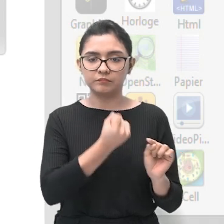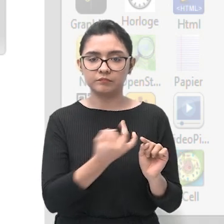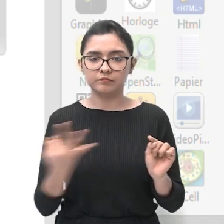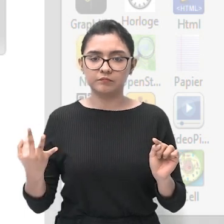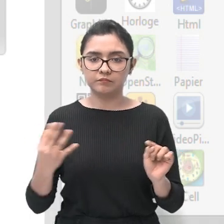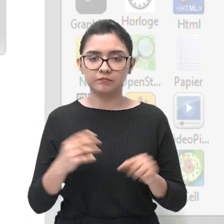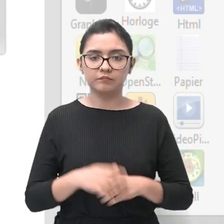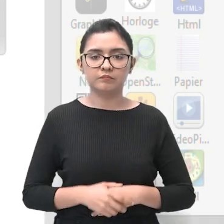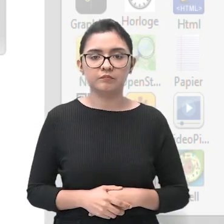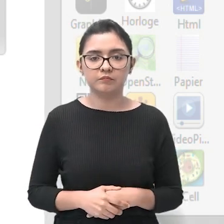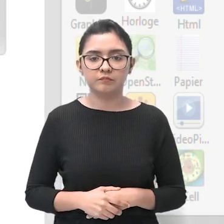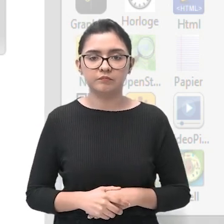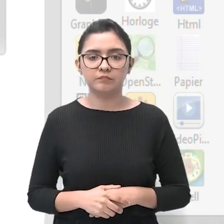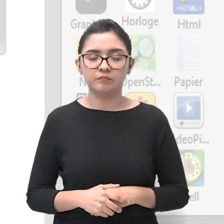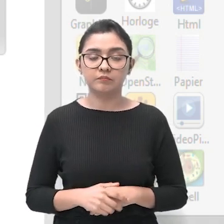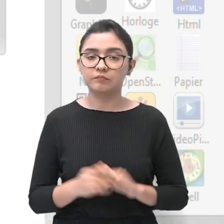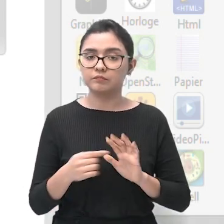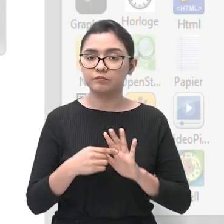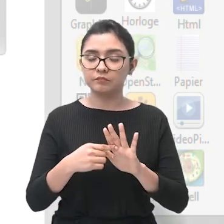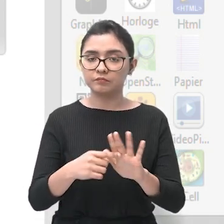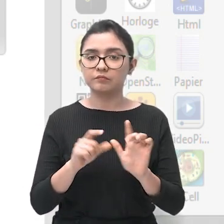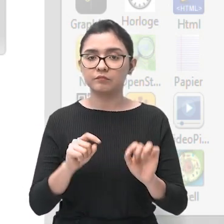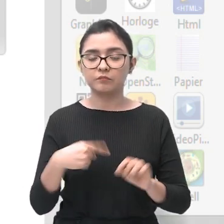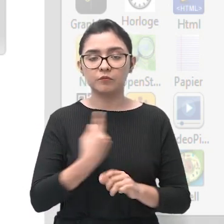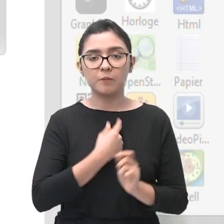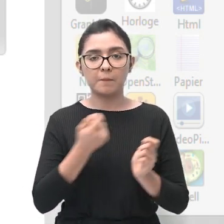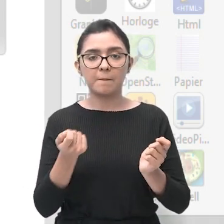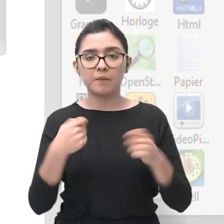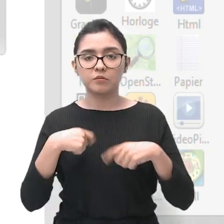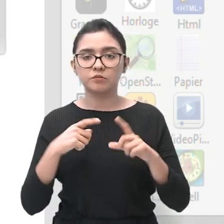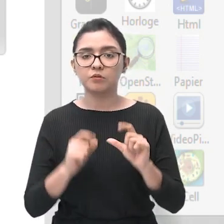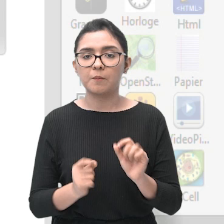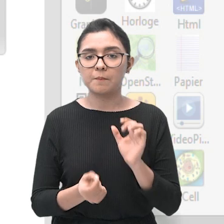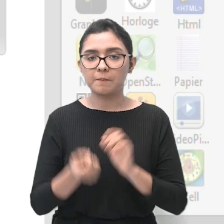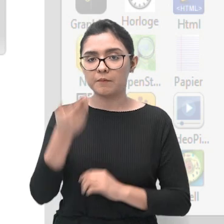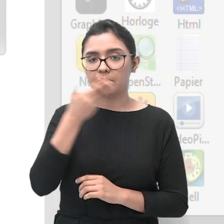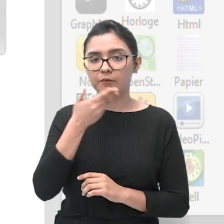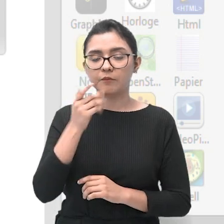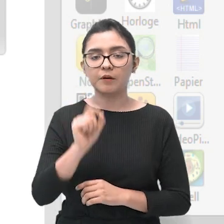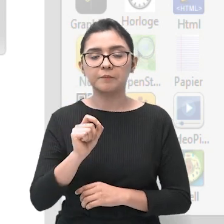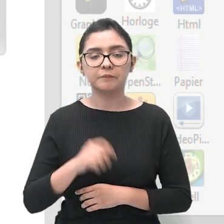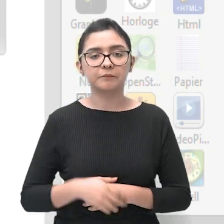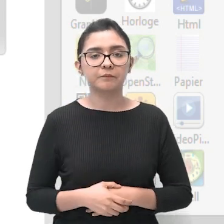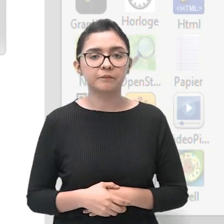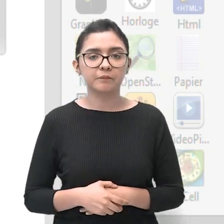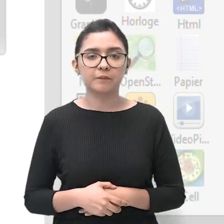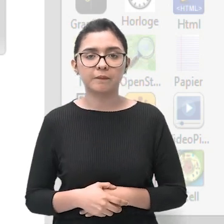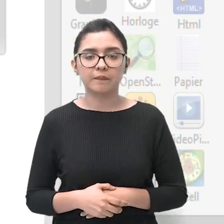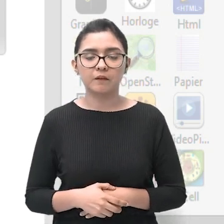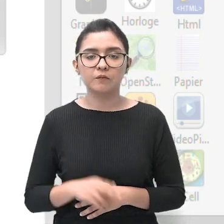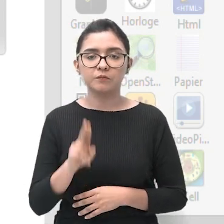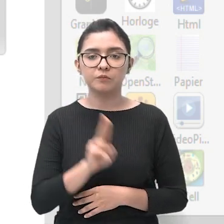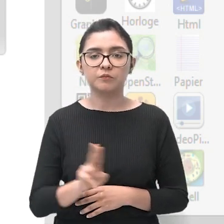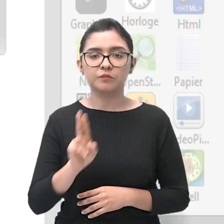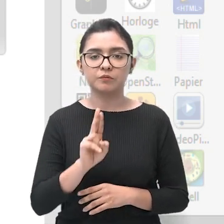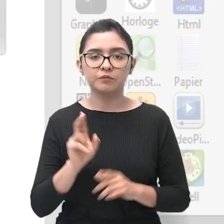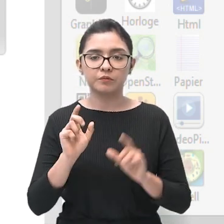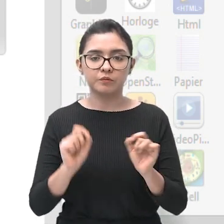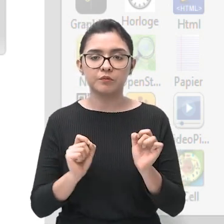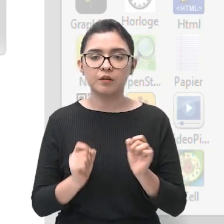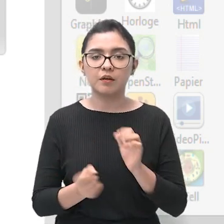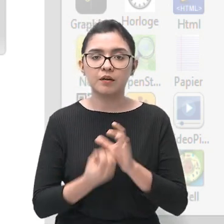dos que foram dados para ver se a gente podia provar, né? Pode provar, né, através da